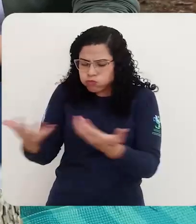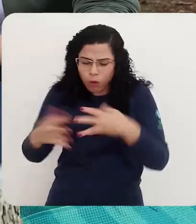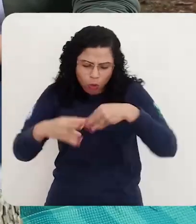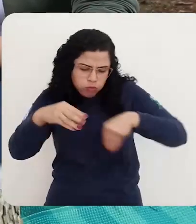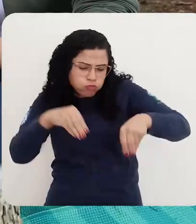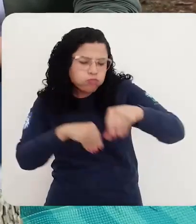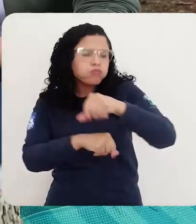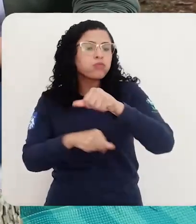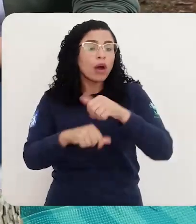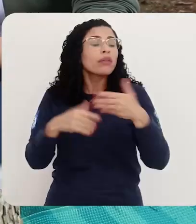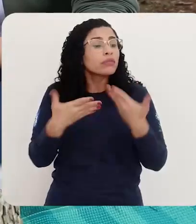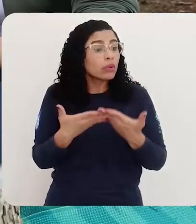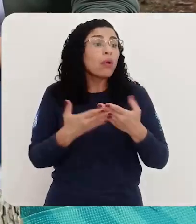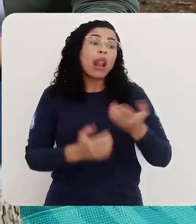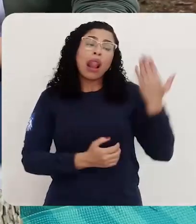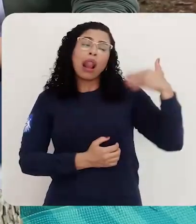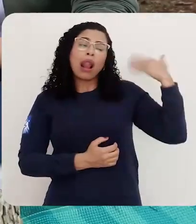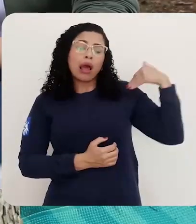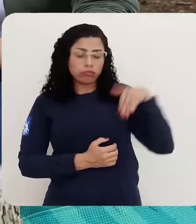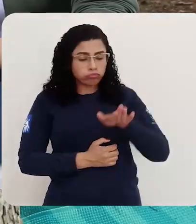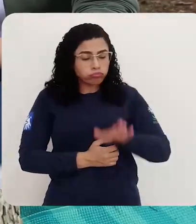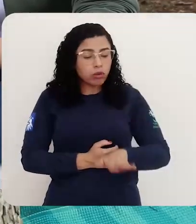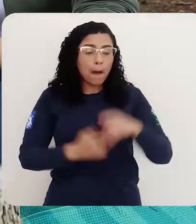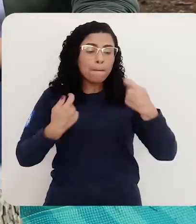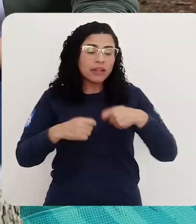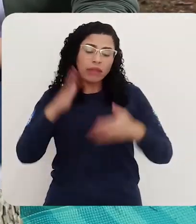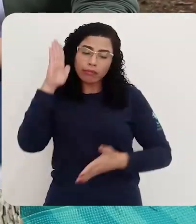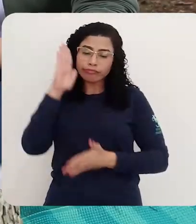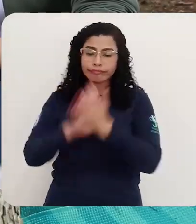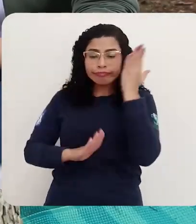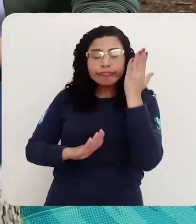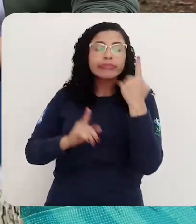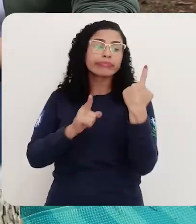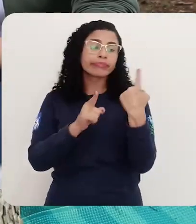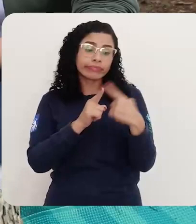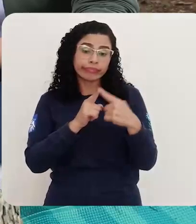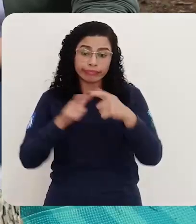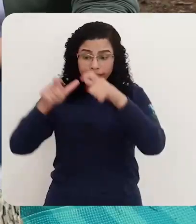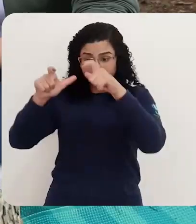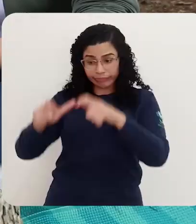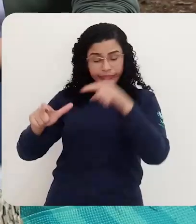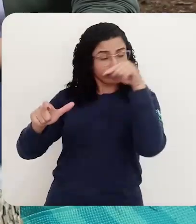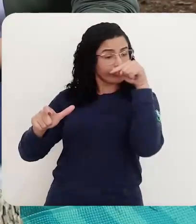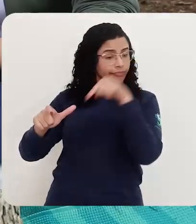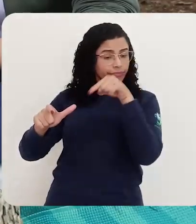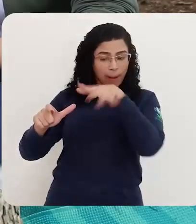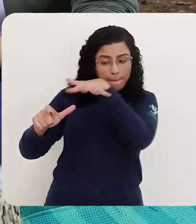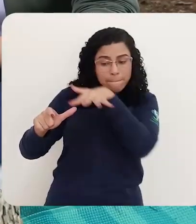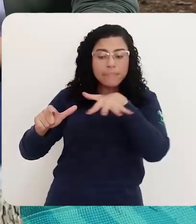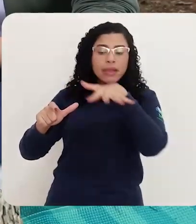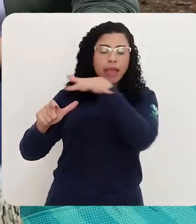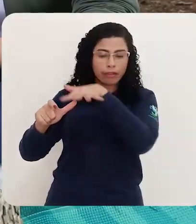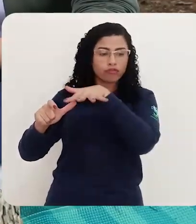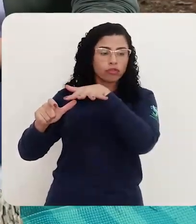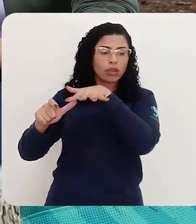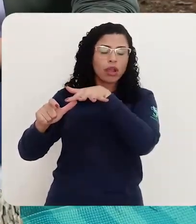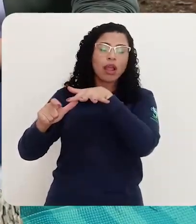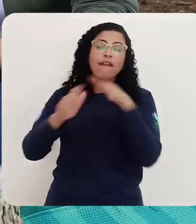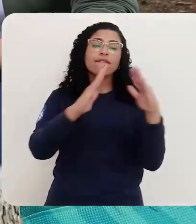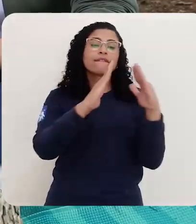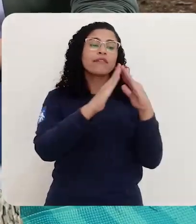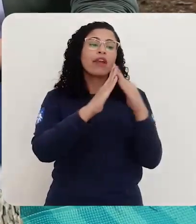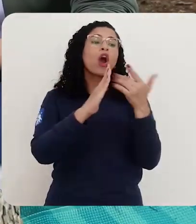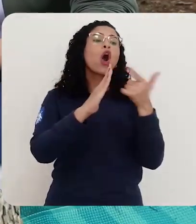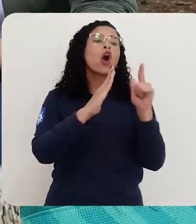chão. E ainda na infância eu precisei sair desse lugar, desse ambiente,